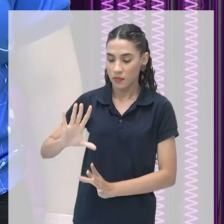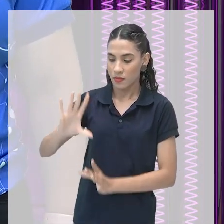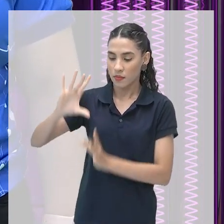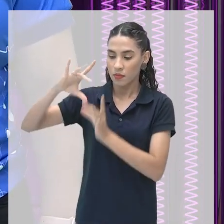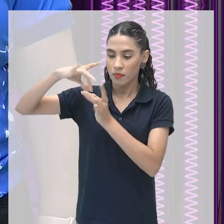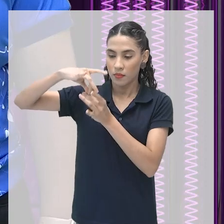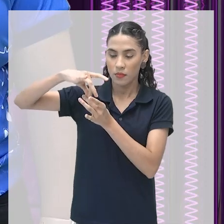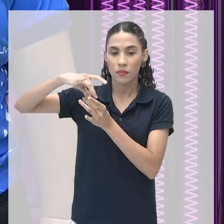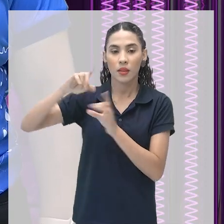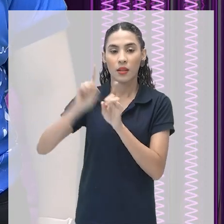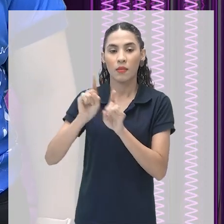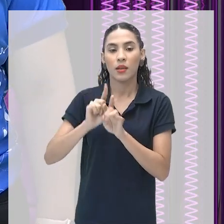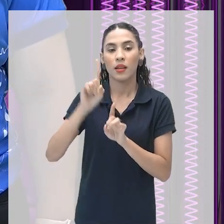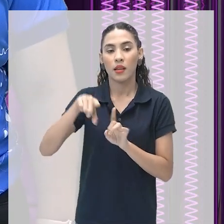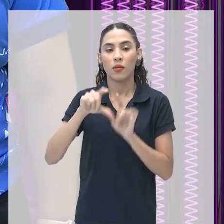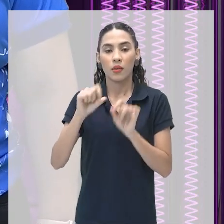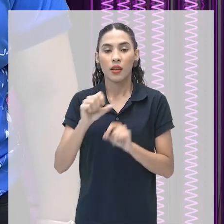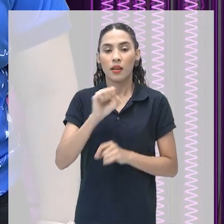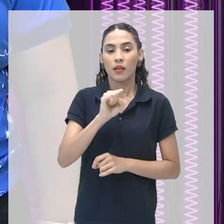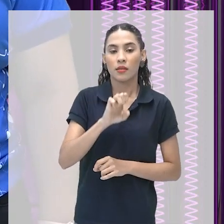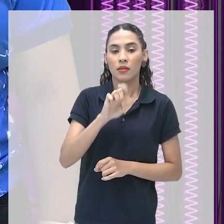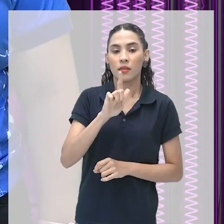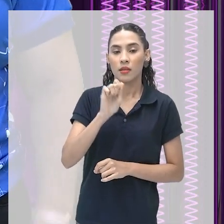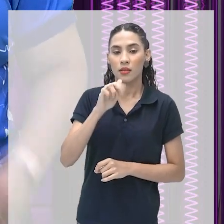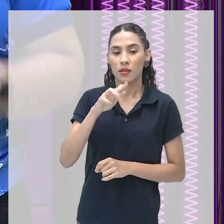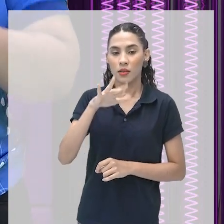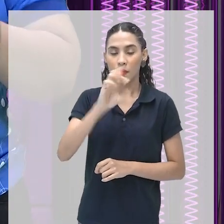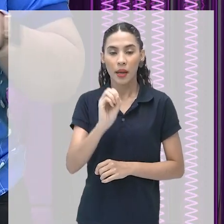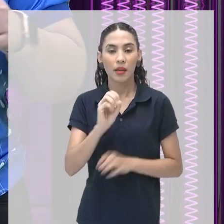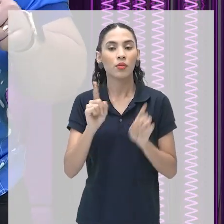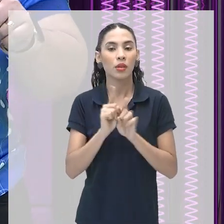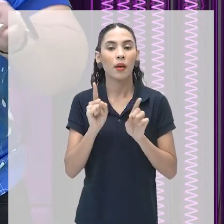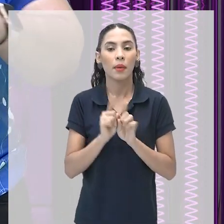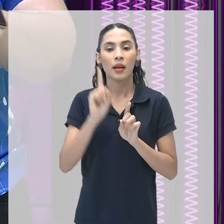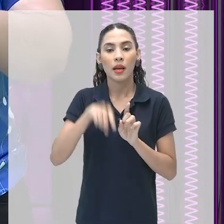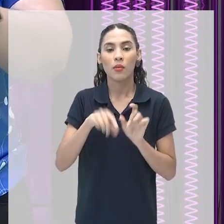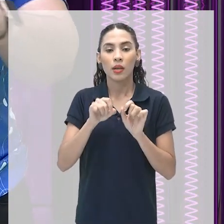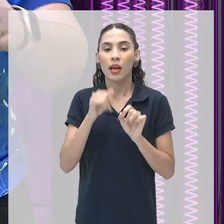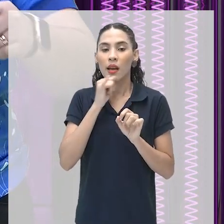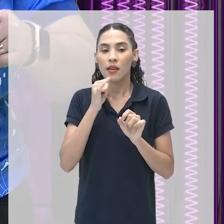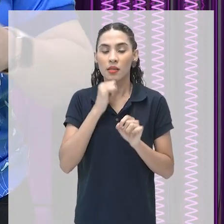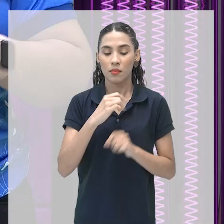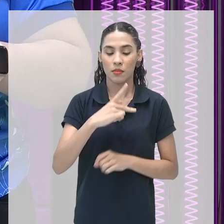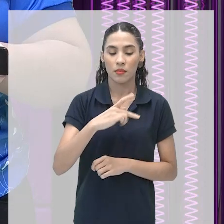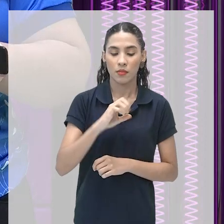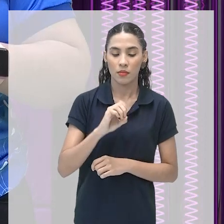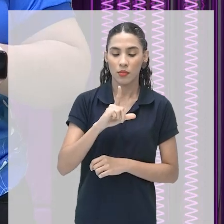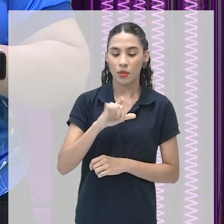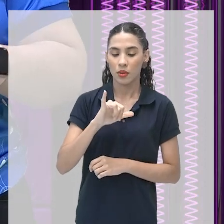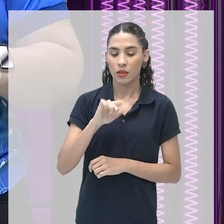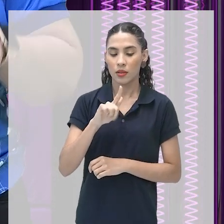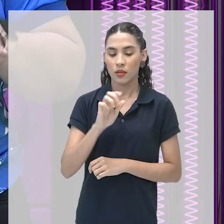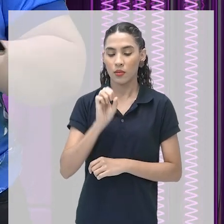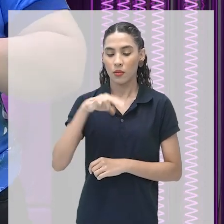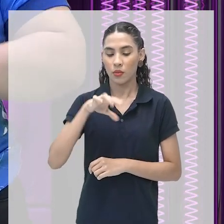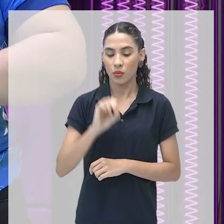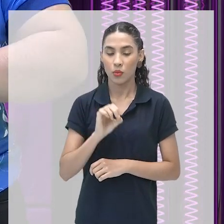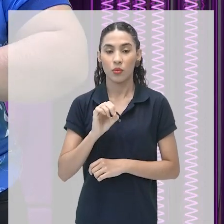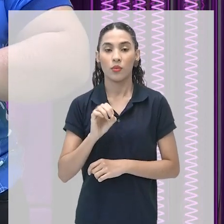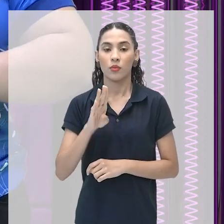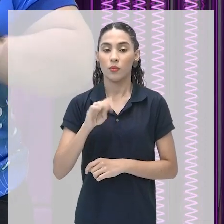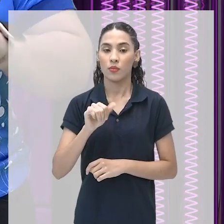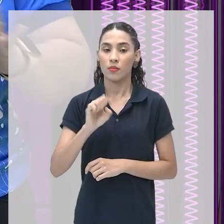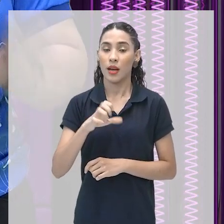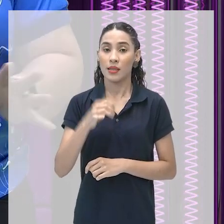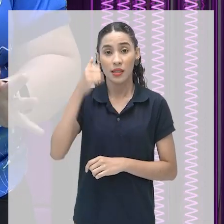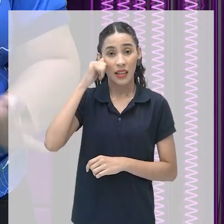aresta da base são justamente os segmentos de reta que formam aí o polígono da base, tá bom? Então, não confunda